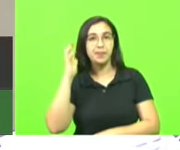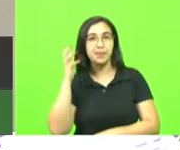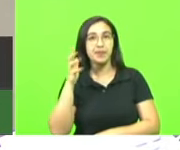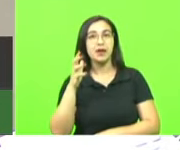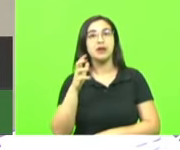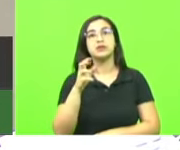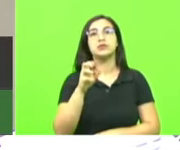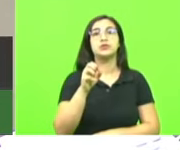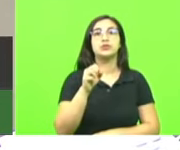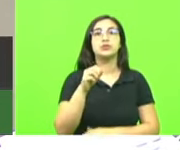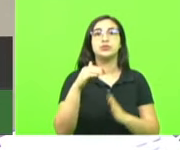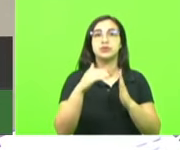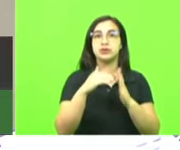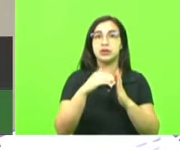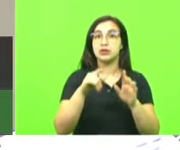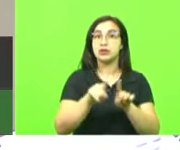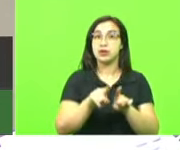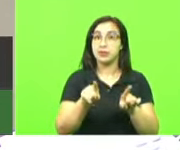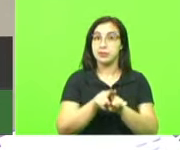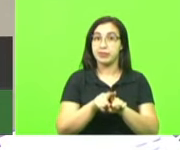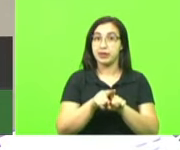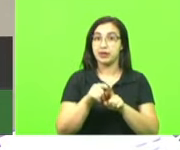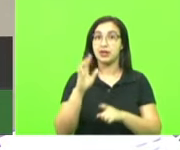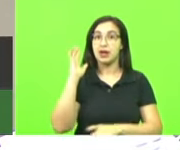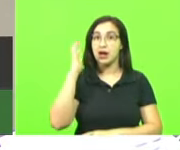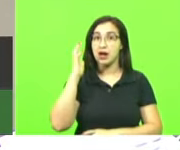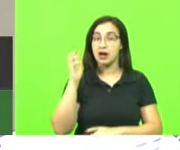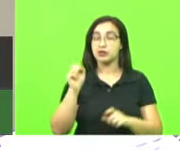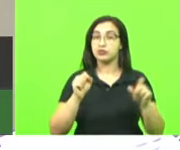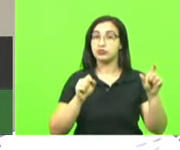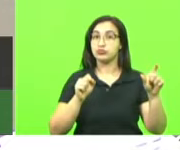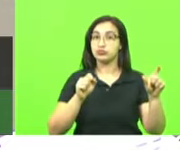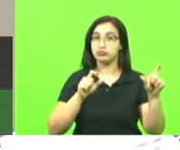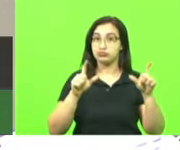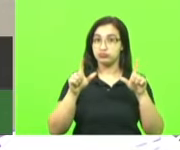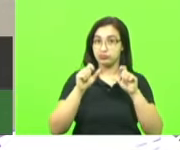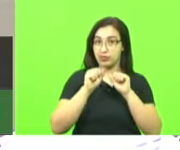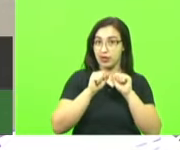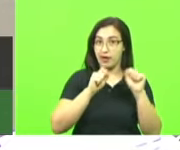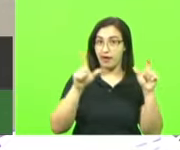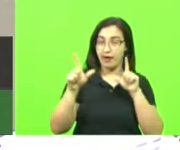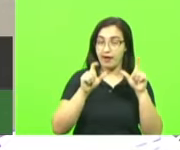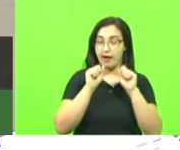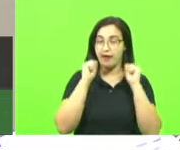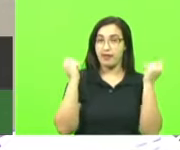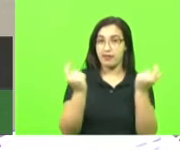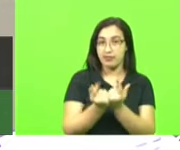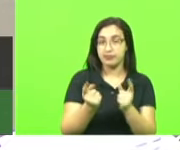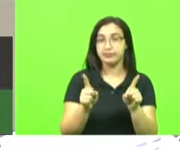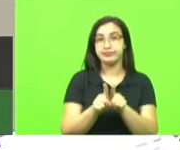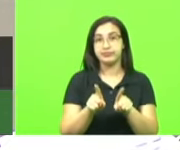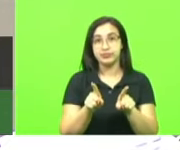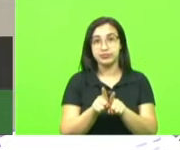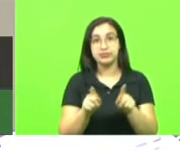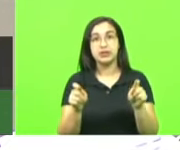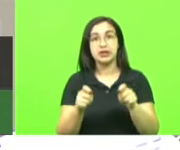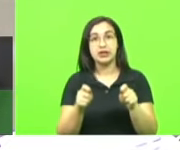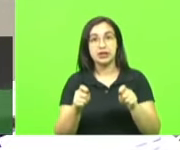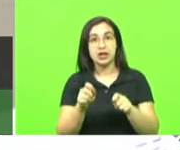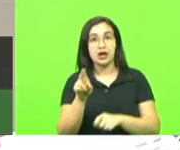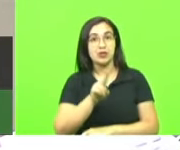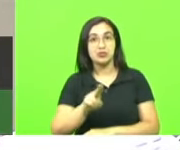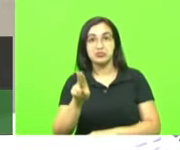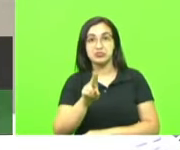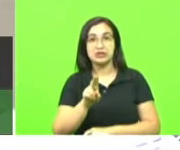Rádio Alesc, a TV AL em Blumenau entra no ar sem nenhum custo para a